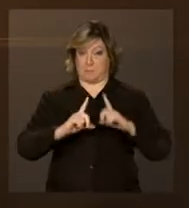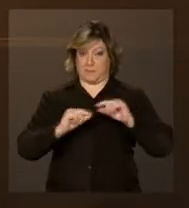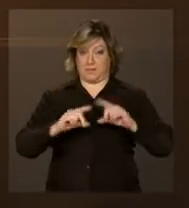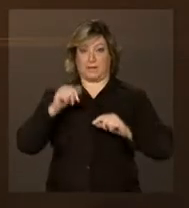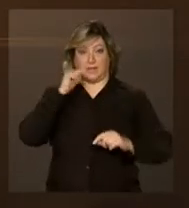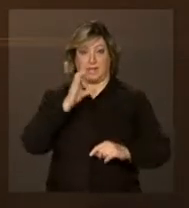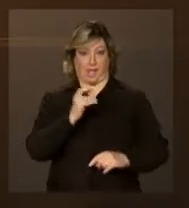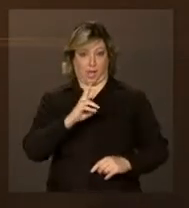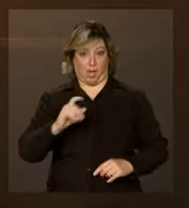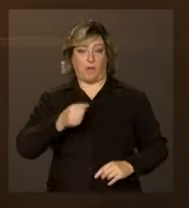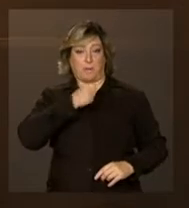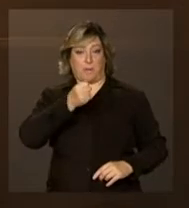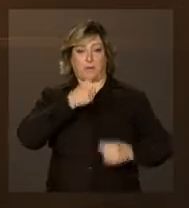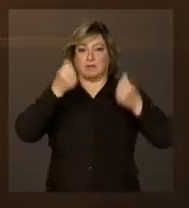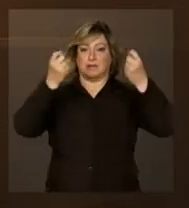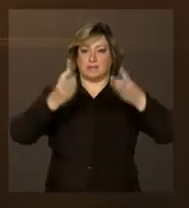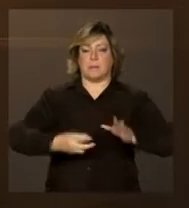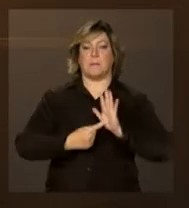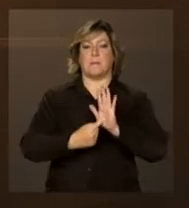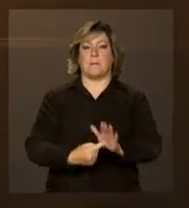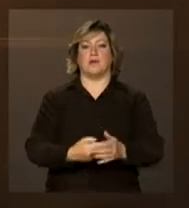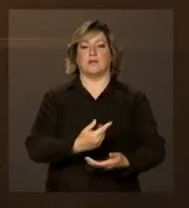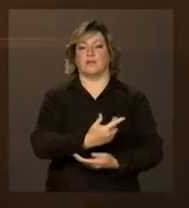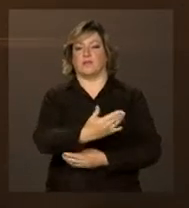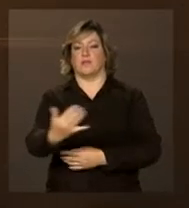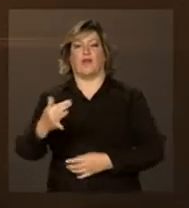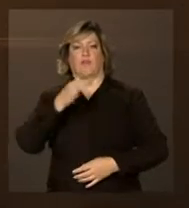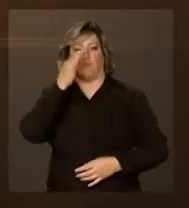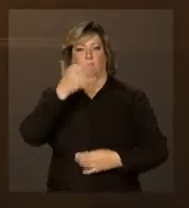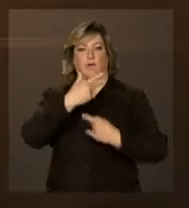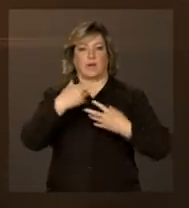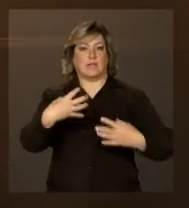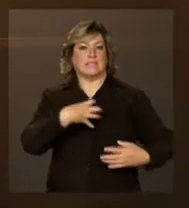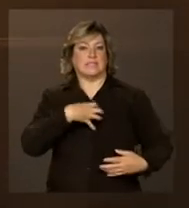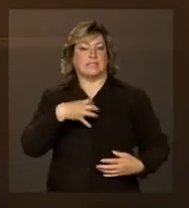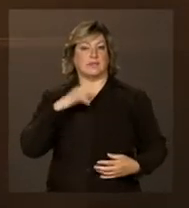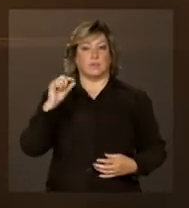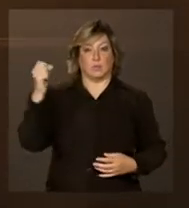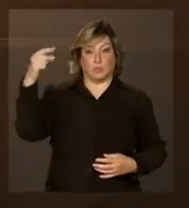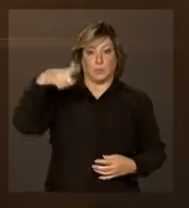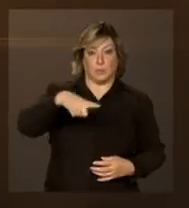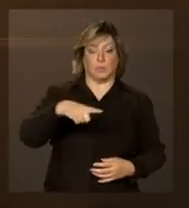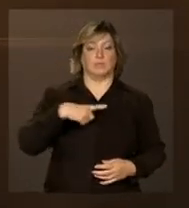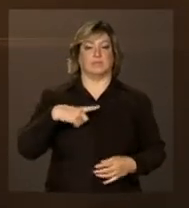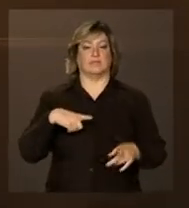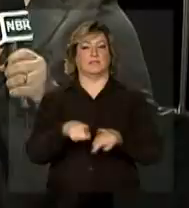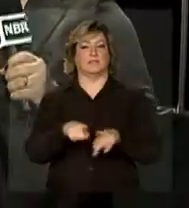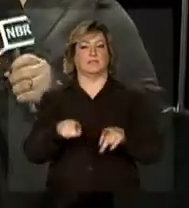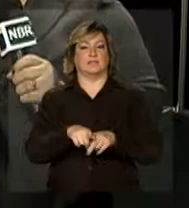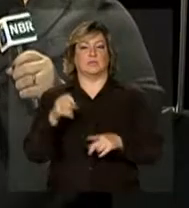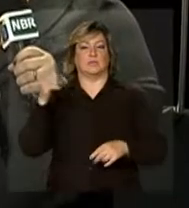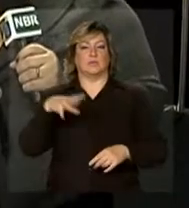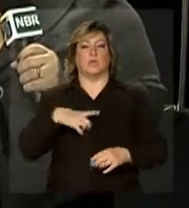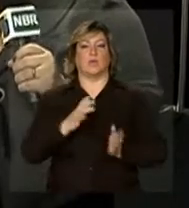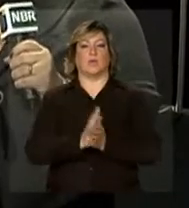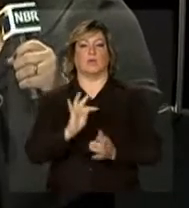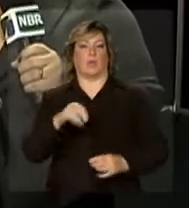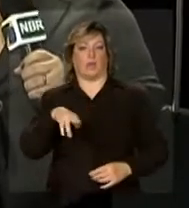Carolina Monteiro mostra um jardim cheio de flores sensíveis a luz e ao toque